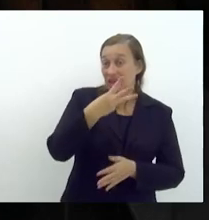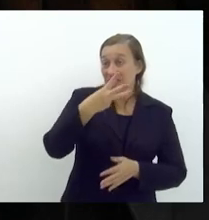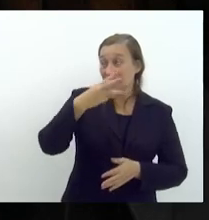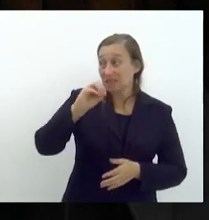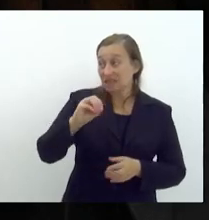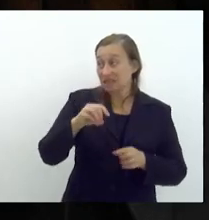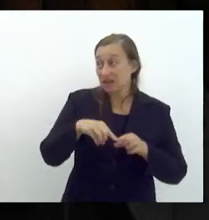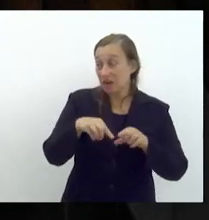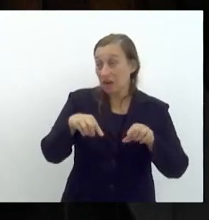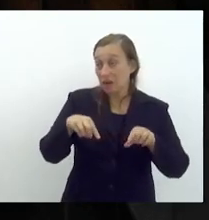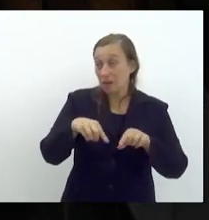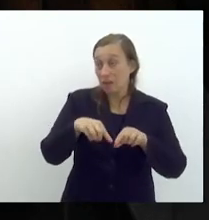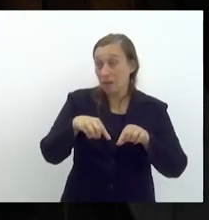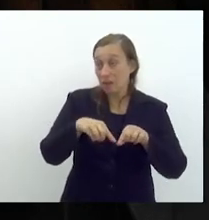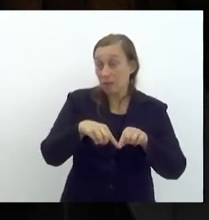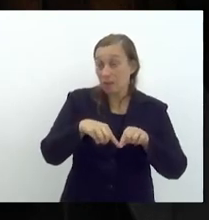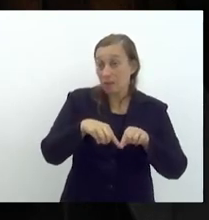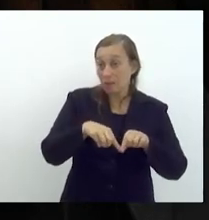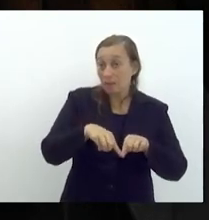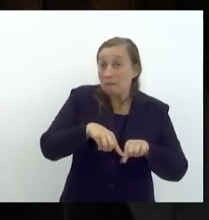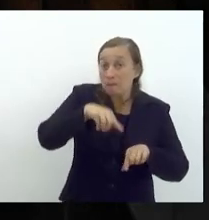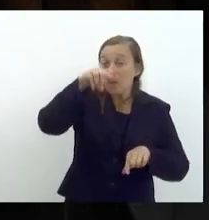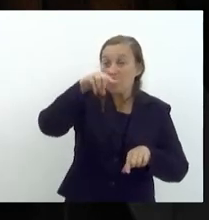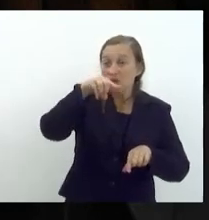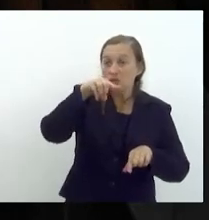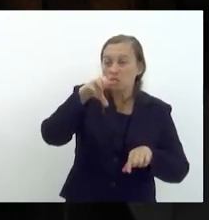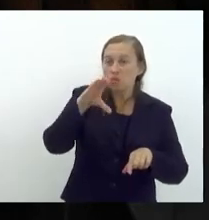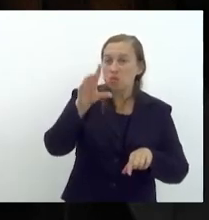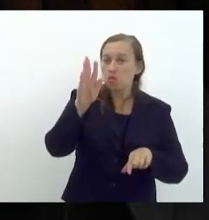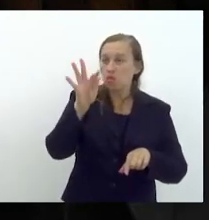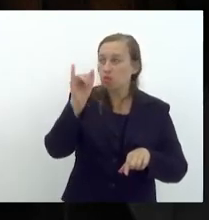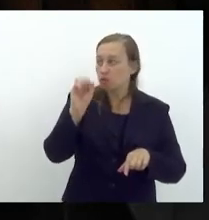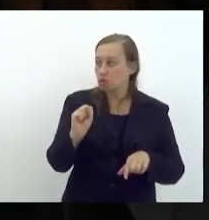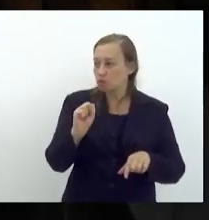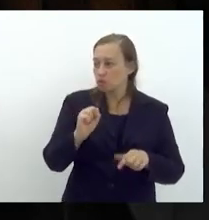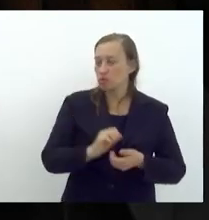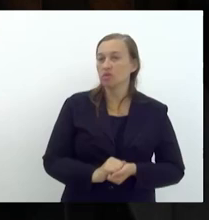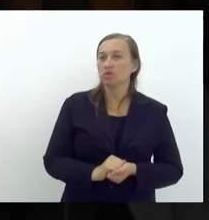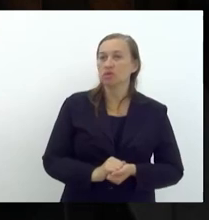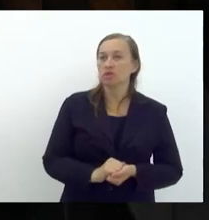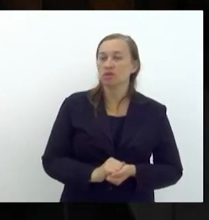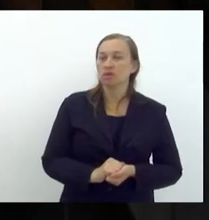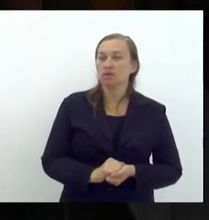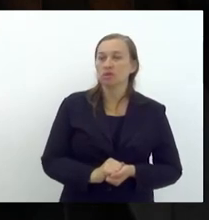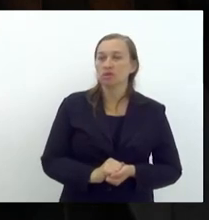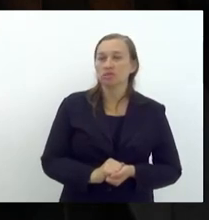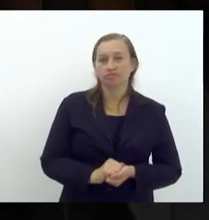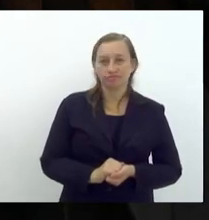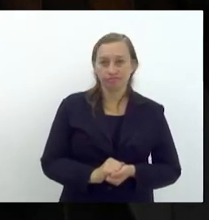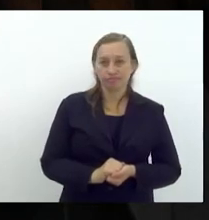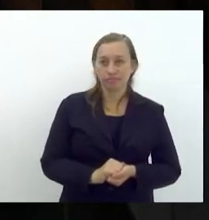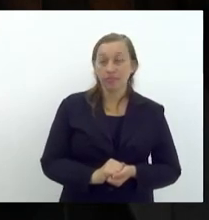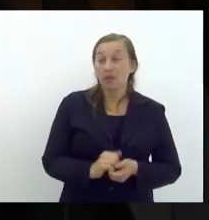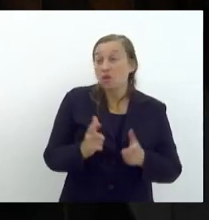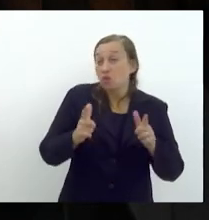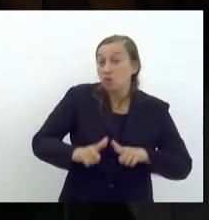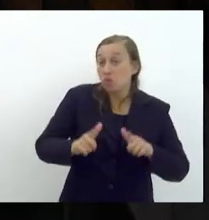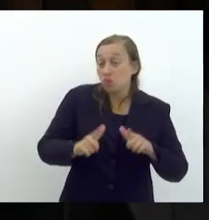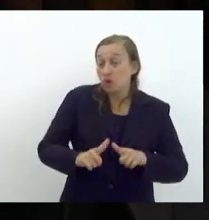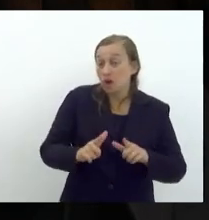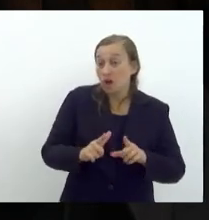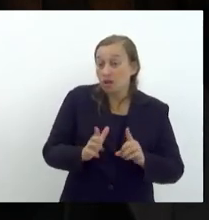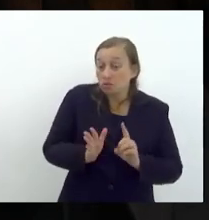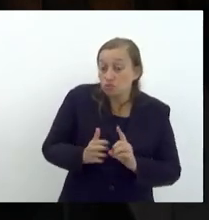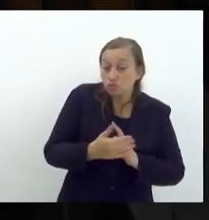porque se uma entidade beneficiente que abriga menores ele vai